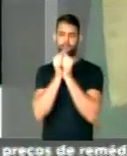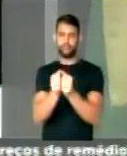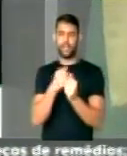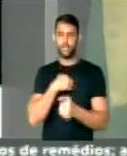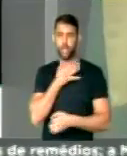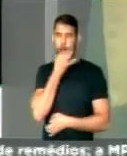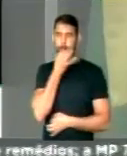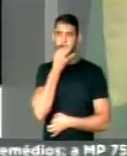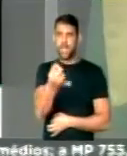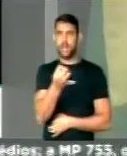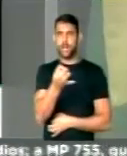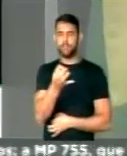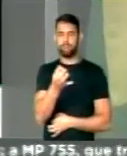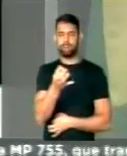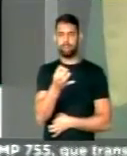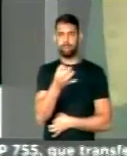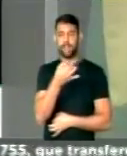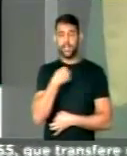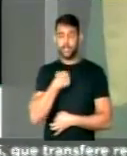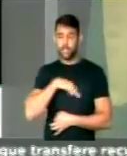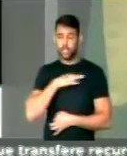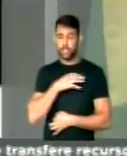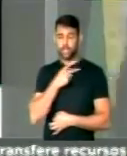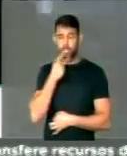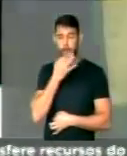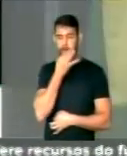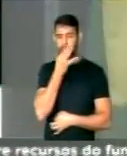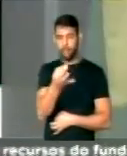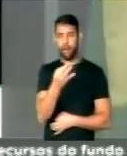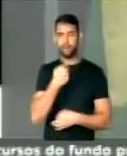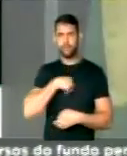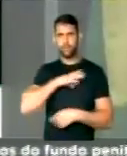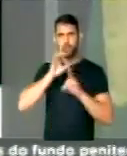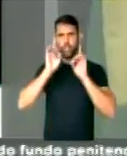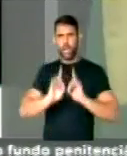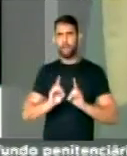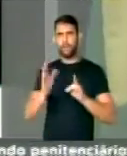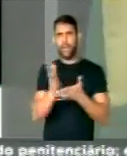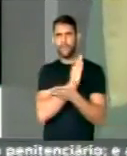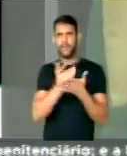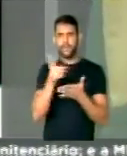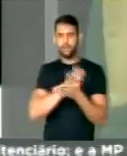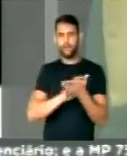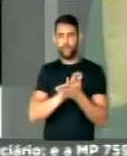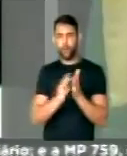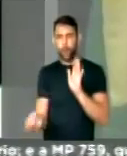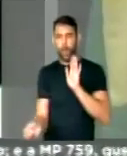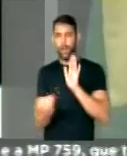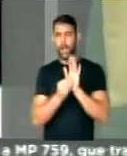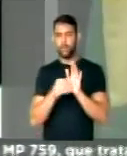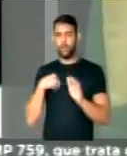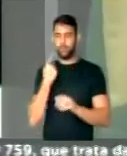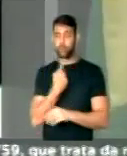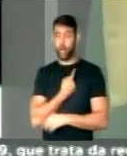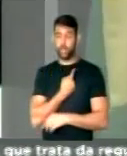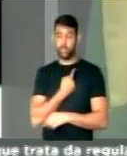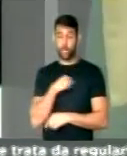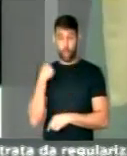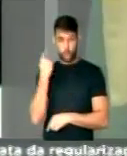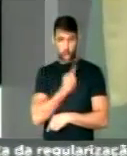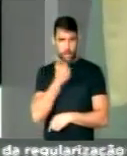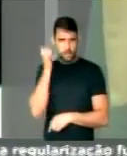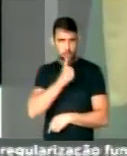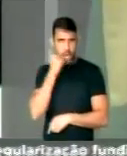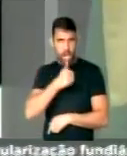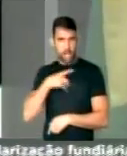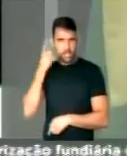nos posicionar de forma a garantir os direitos que muitas vezes não foram constituídos por nós. Nós,